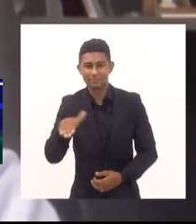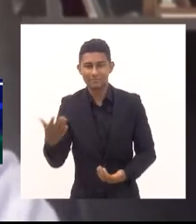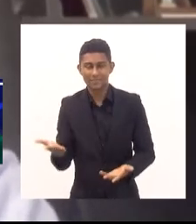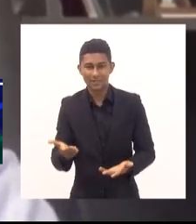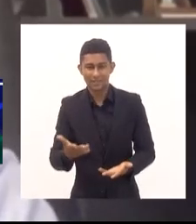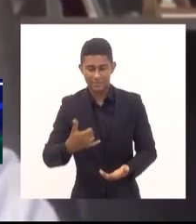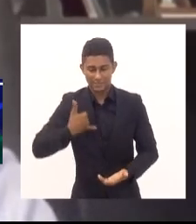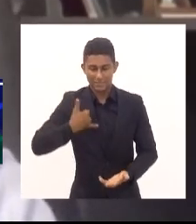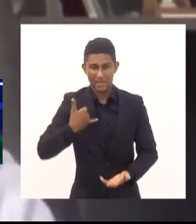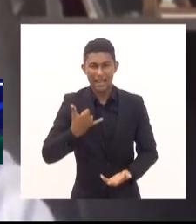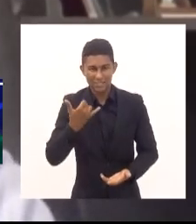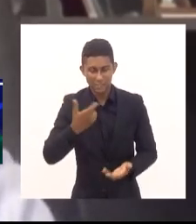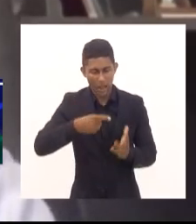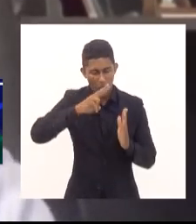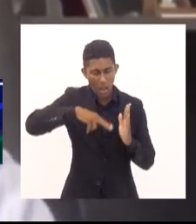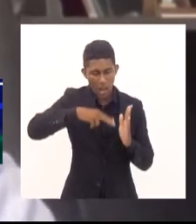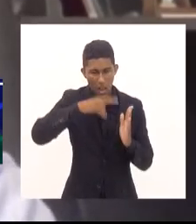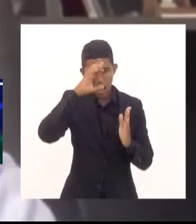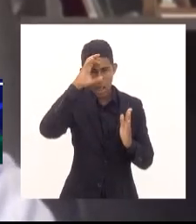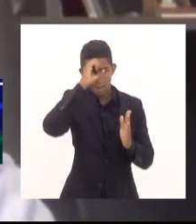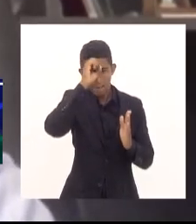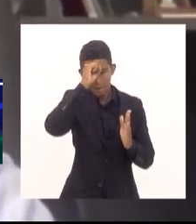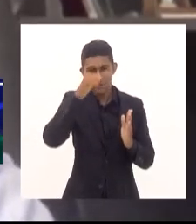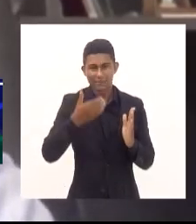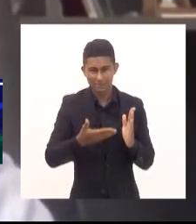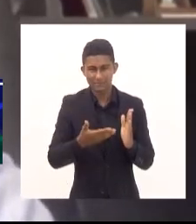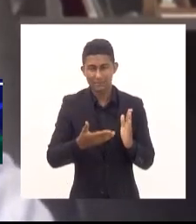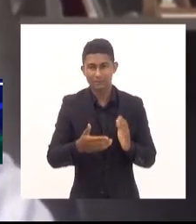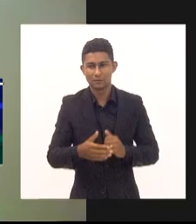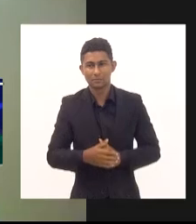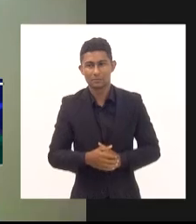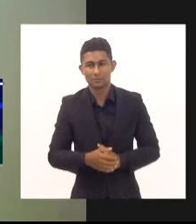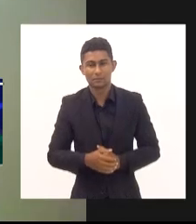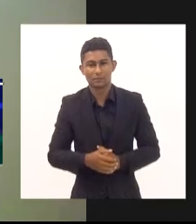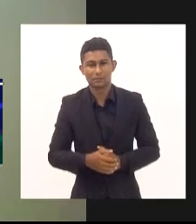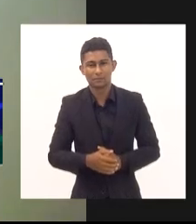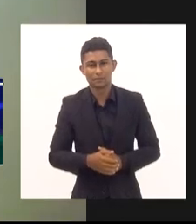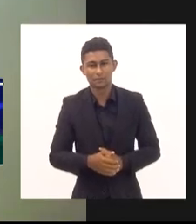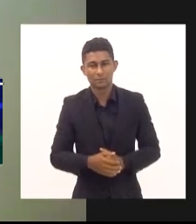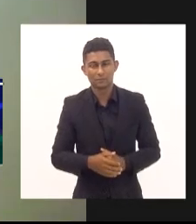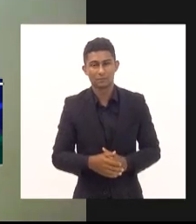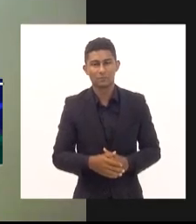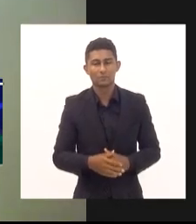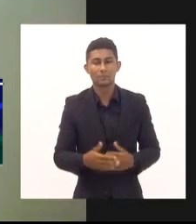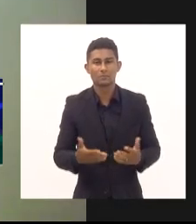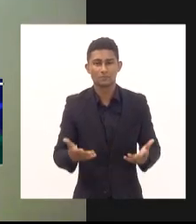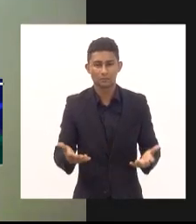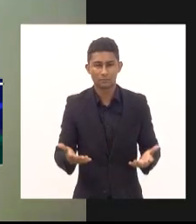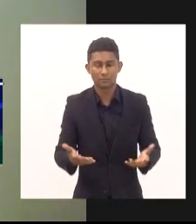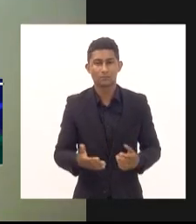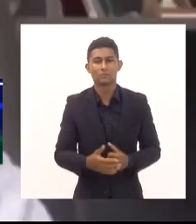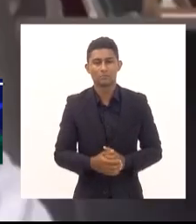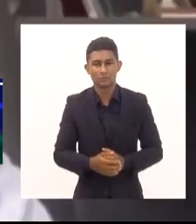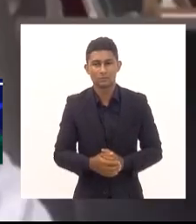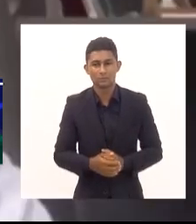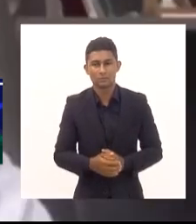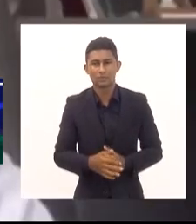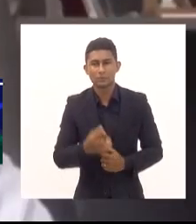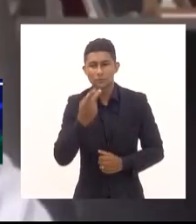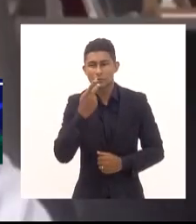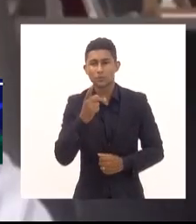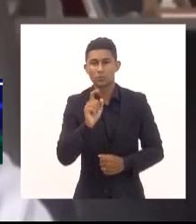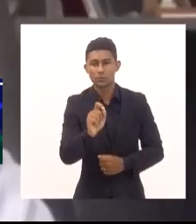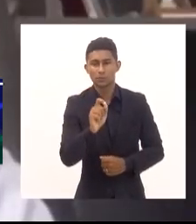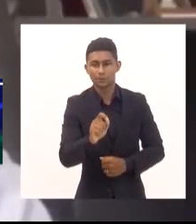os maiores prejudicados, né? Uma fase assim, fundamental para o desenvolvimento e o crescimento. E dizer que eu